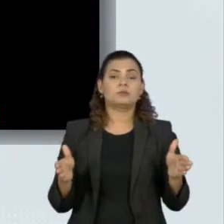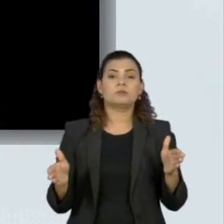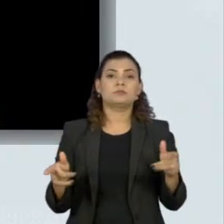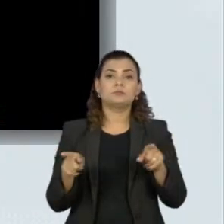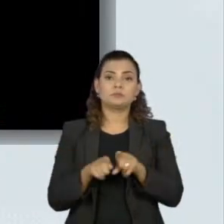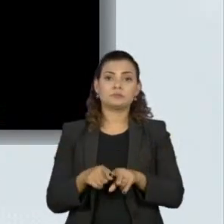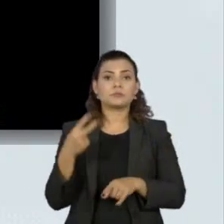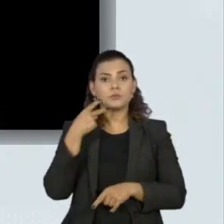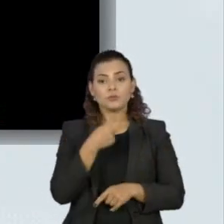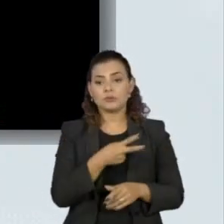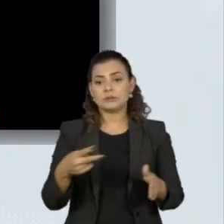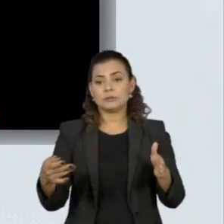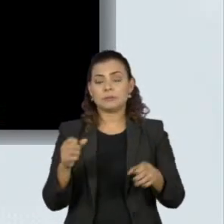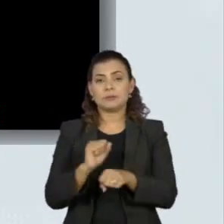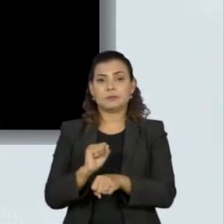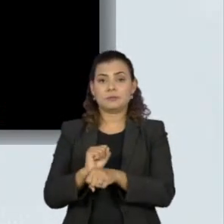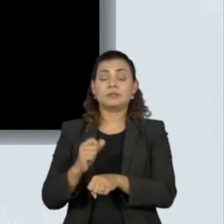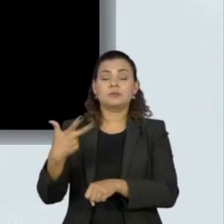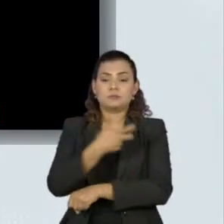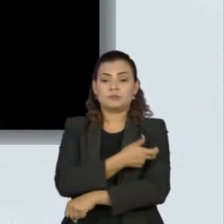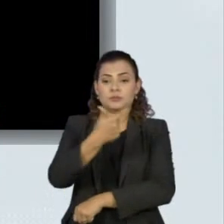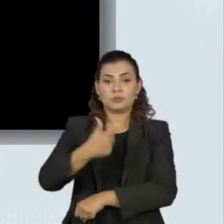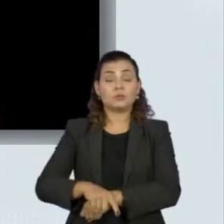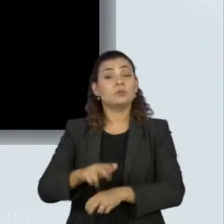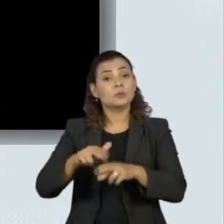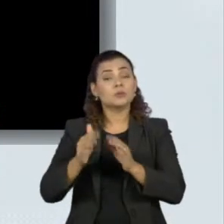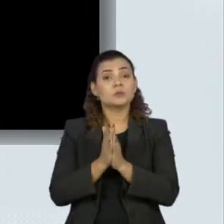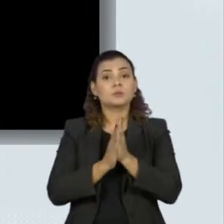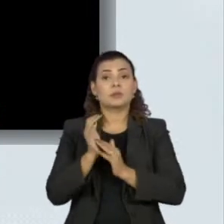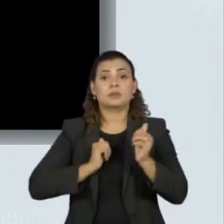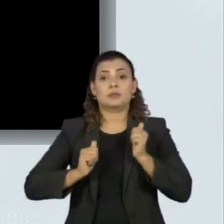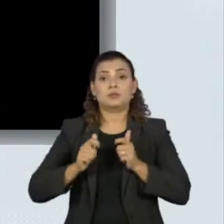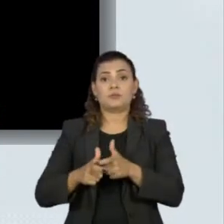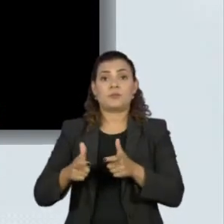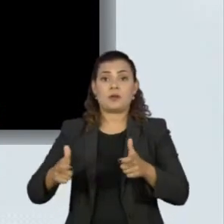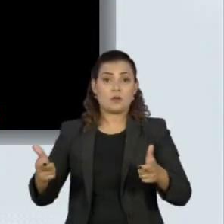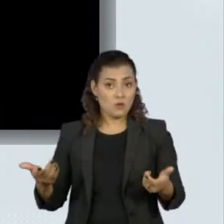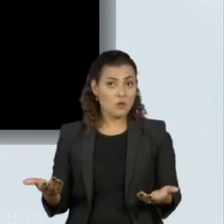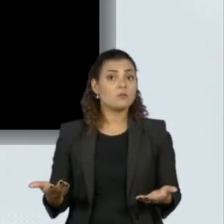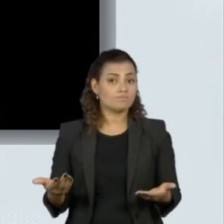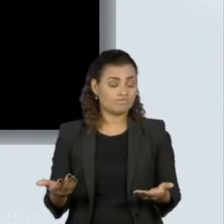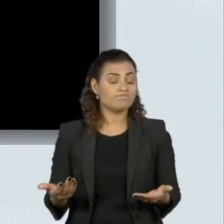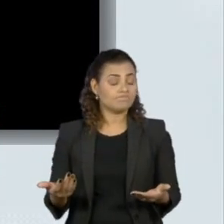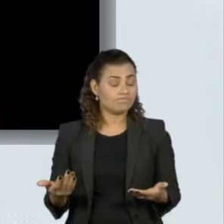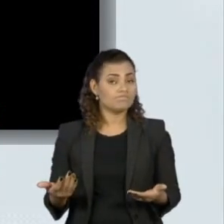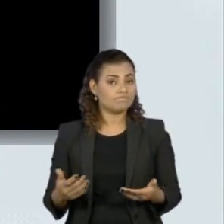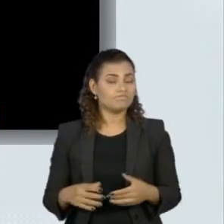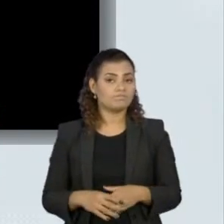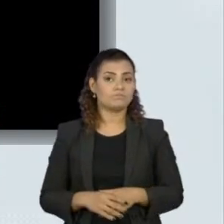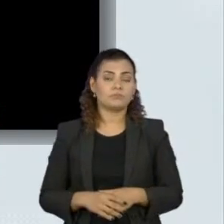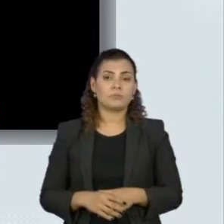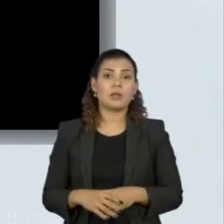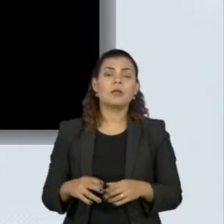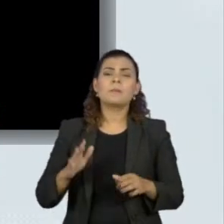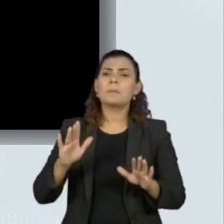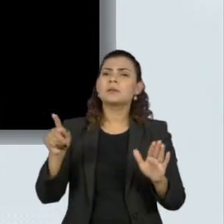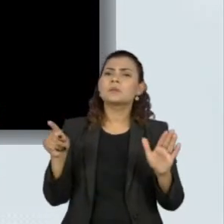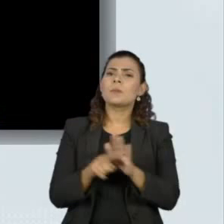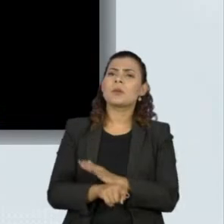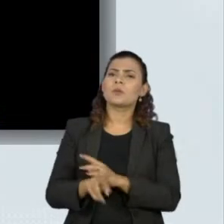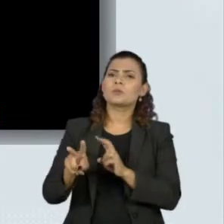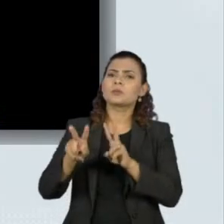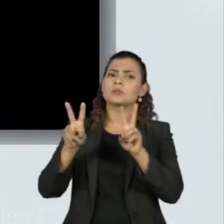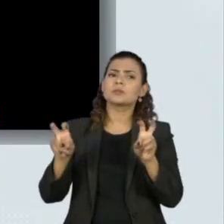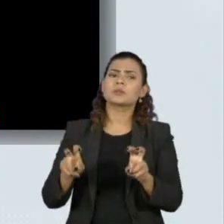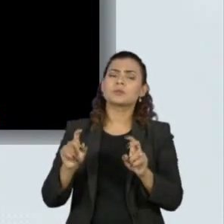utilizaram 2 semanas de intervalo. Então, há uma expectativa ainda que seja muito maior. Agora, há uma pergunta sobre: